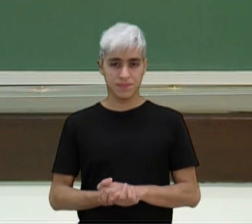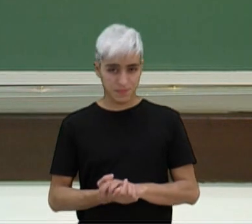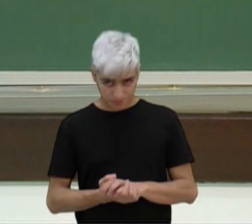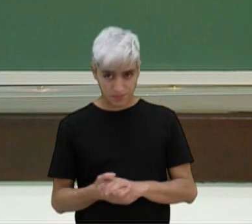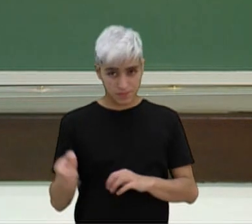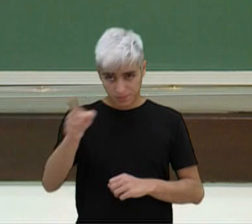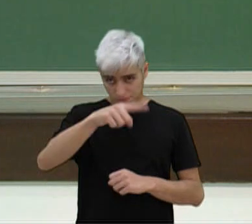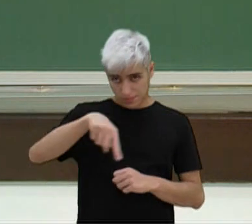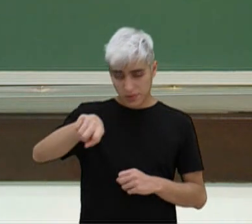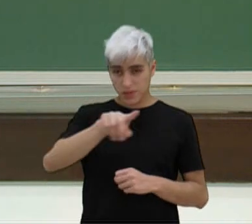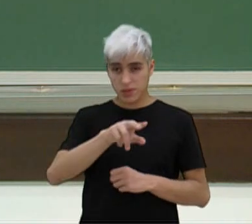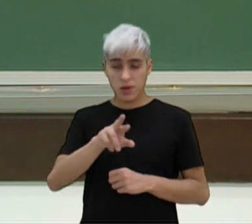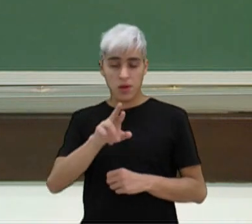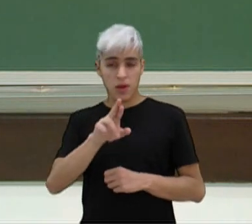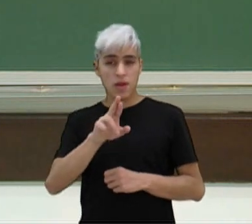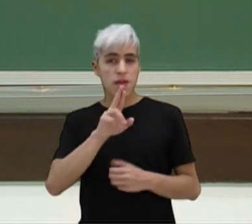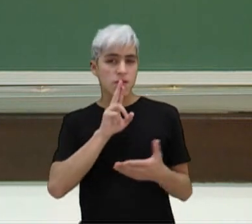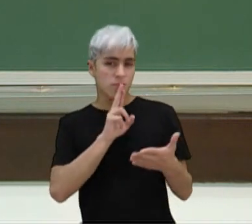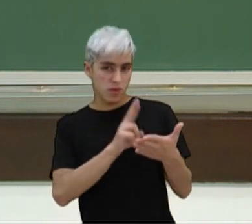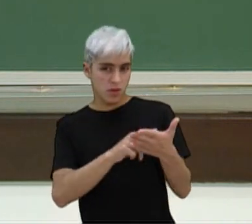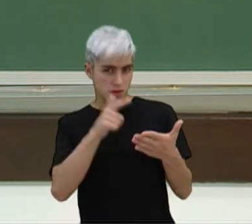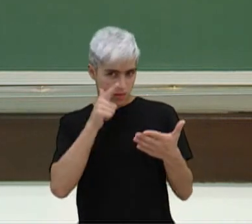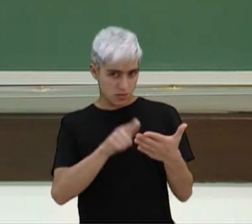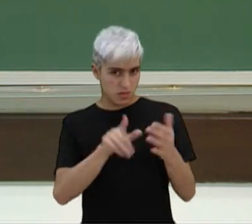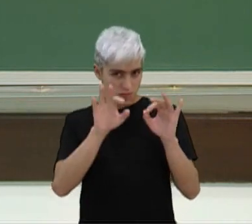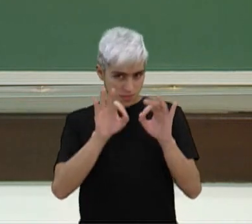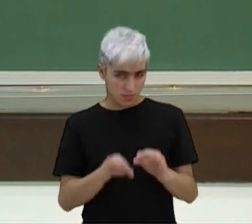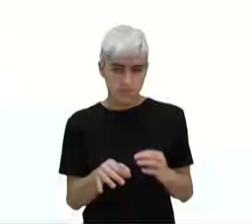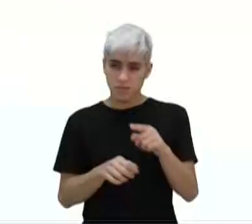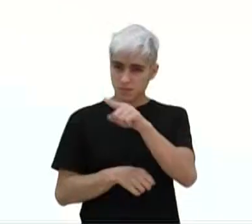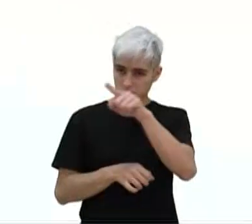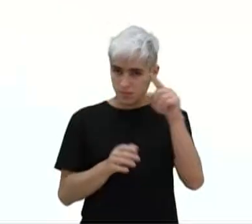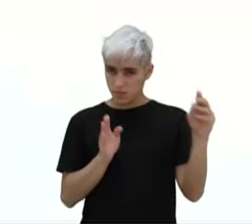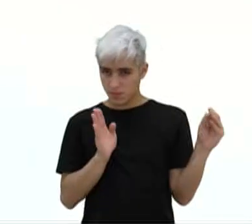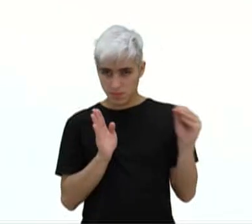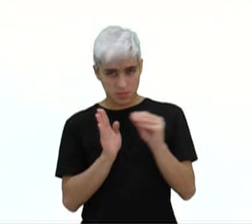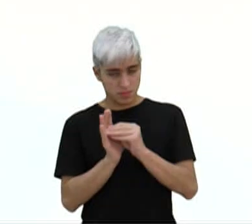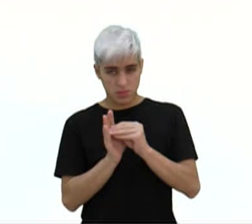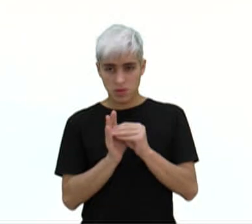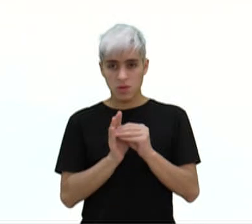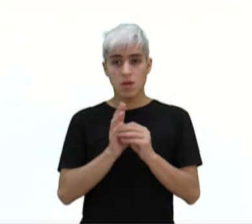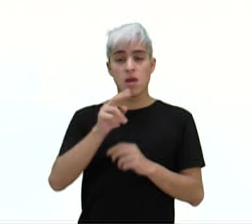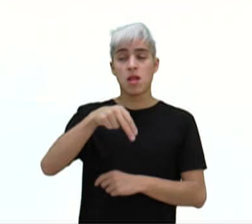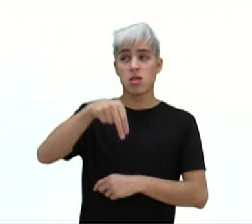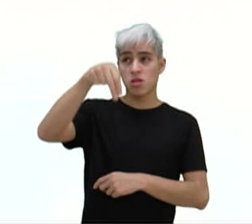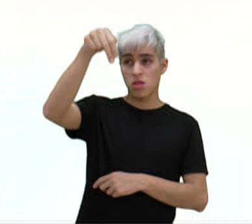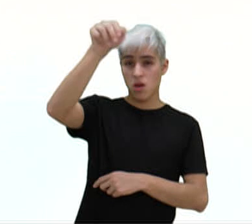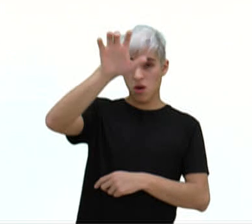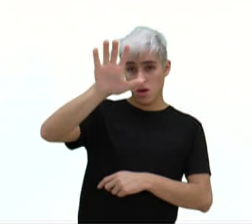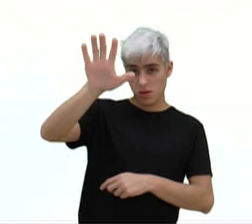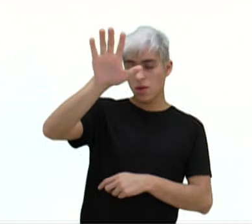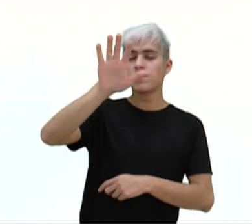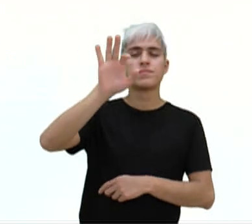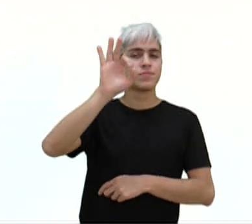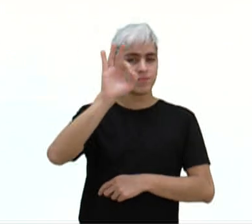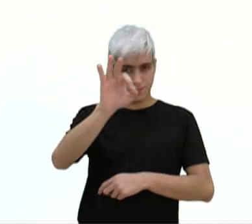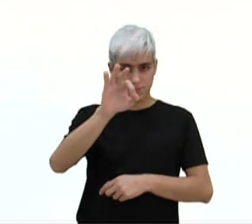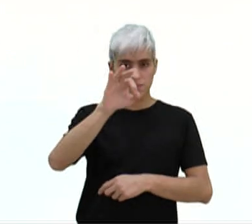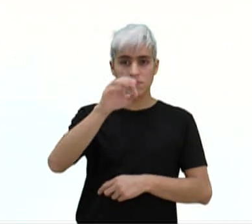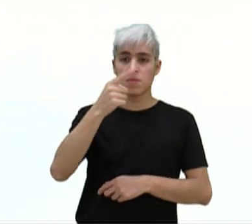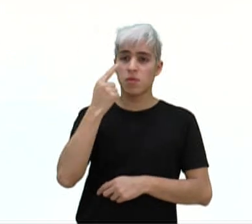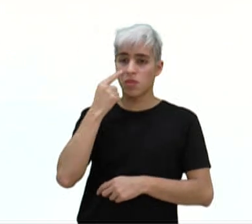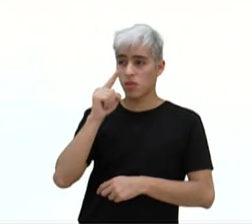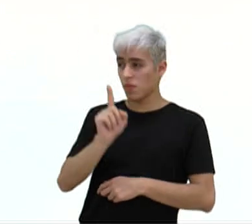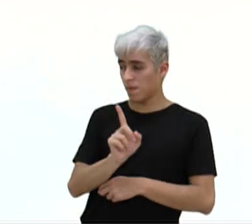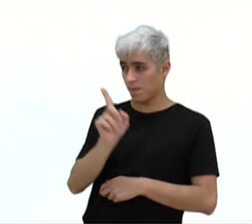E aí, pessoal, conseguiram achar qual é a alternativa correta? Então, se você colocou que é a região norte, está certo. Então, nós vimos aqui no